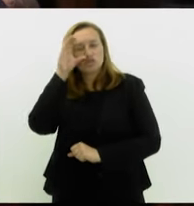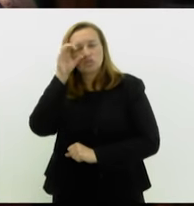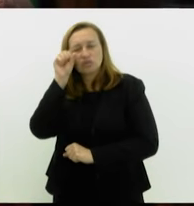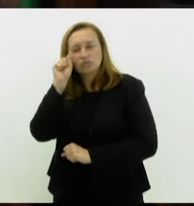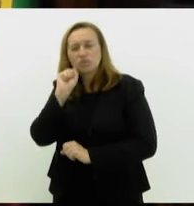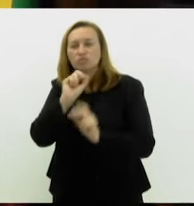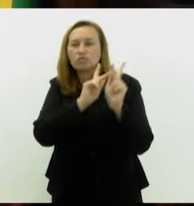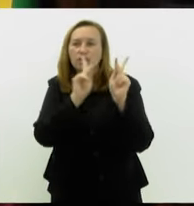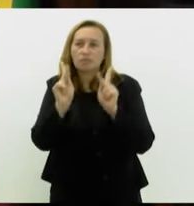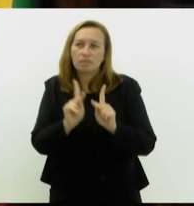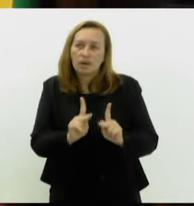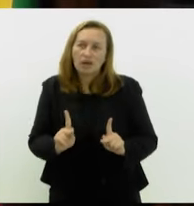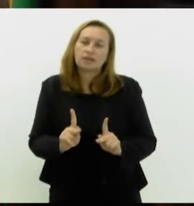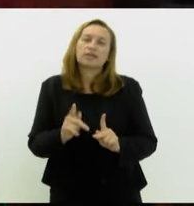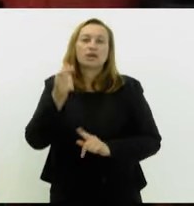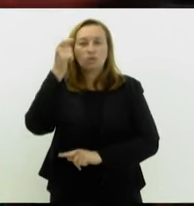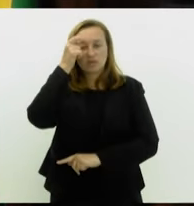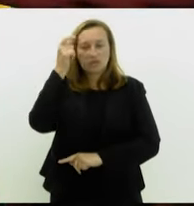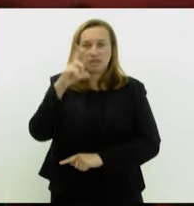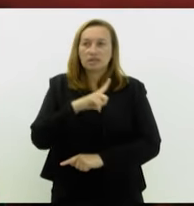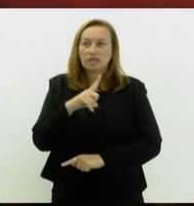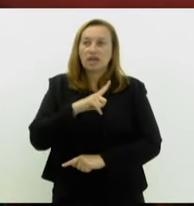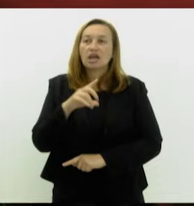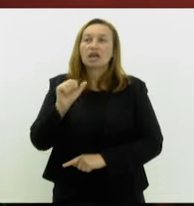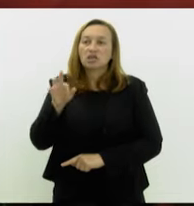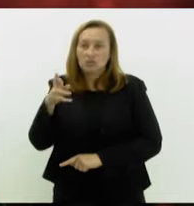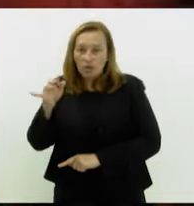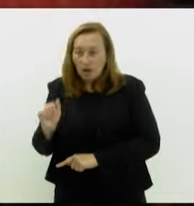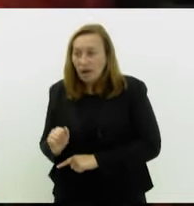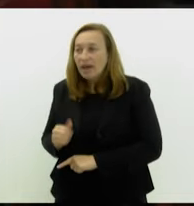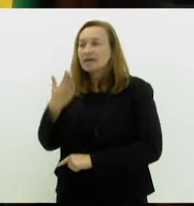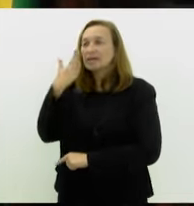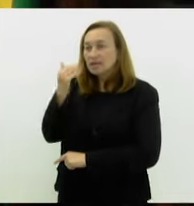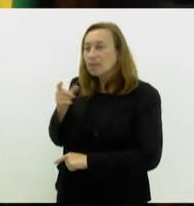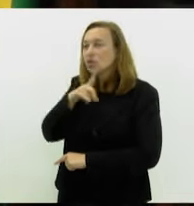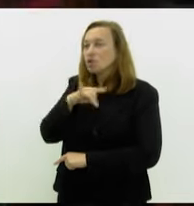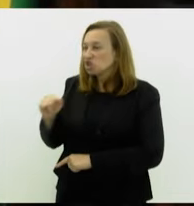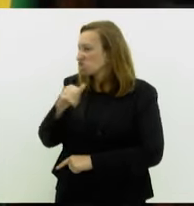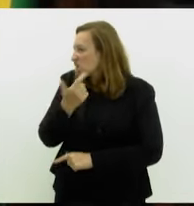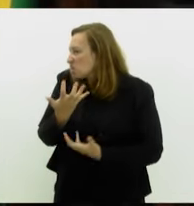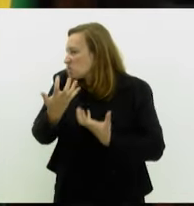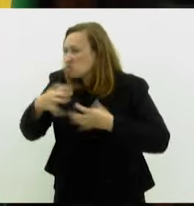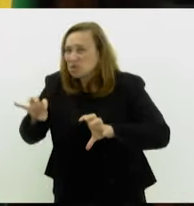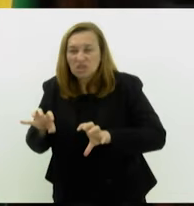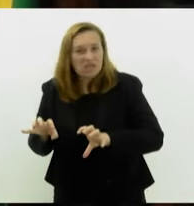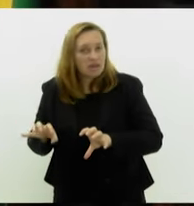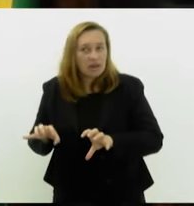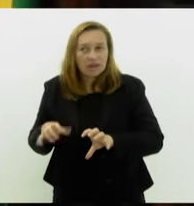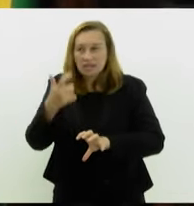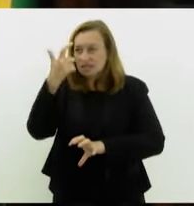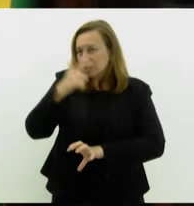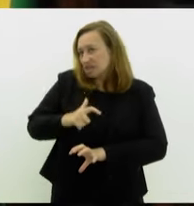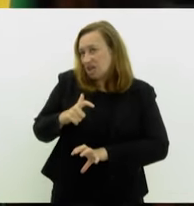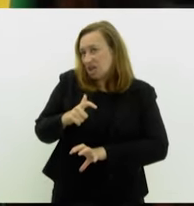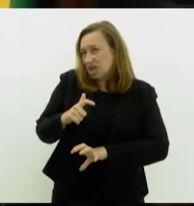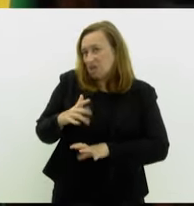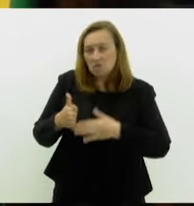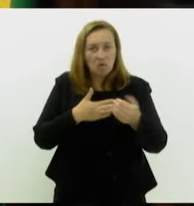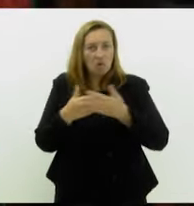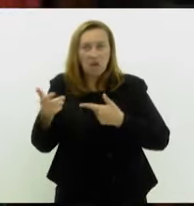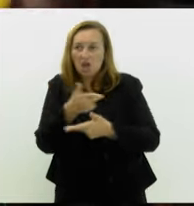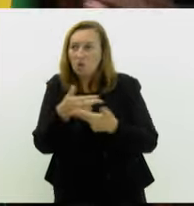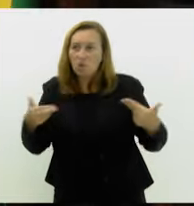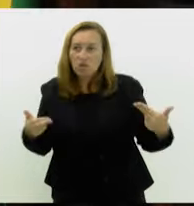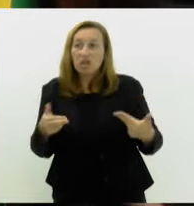travesseiro e está consciente a Soraia sabe o dia que ela não quiser mais vai ser alguma coisa